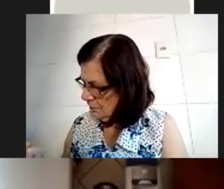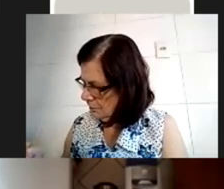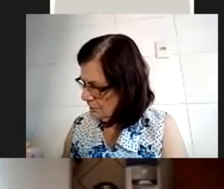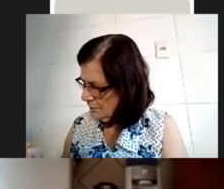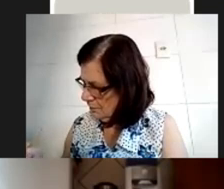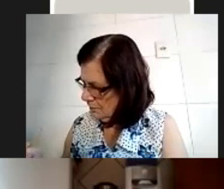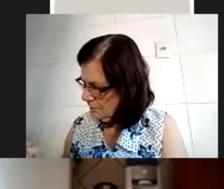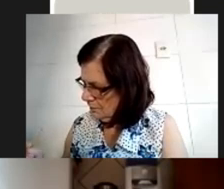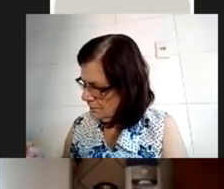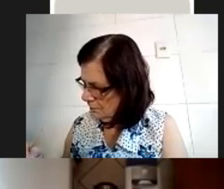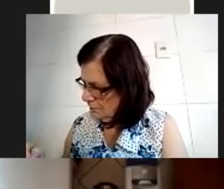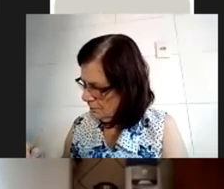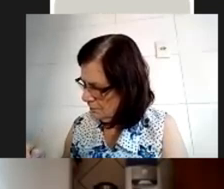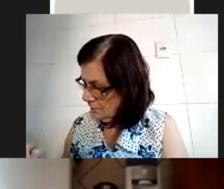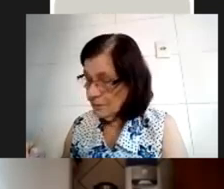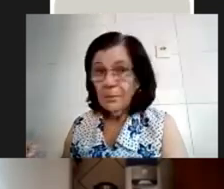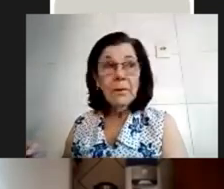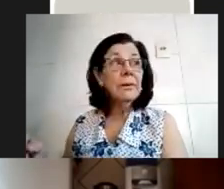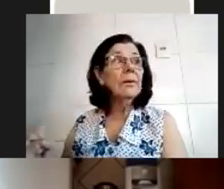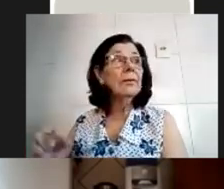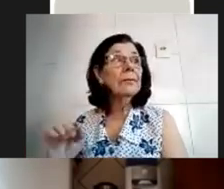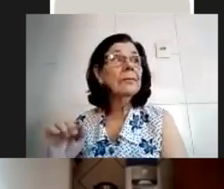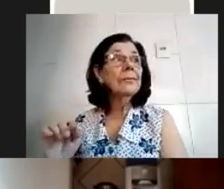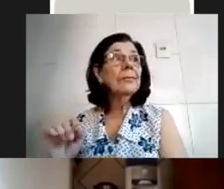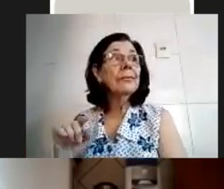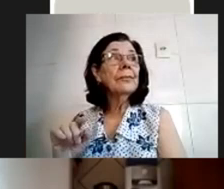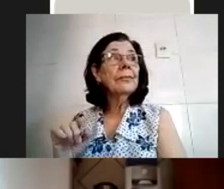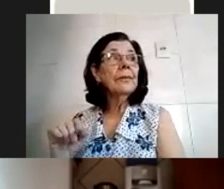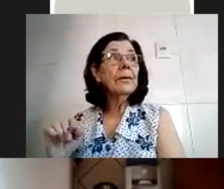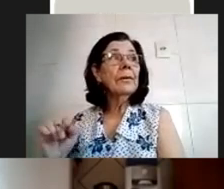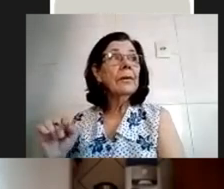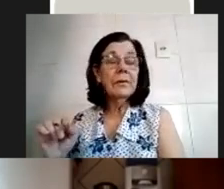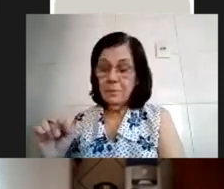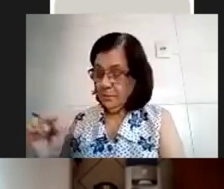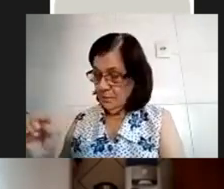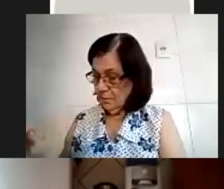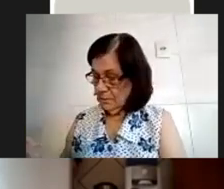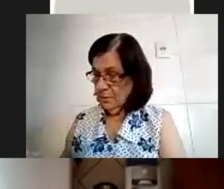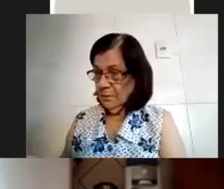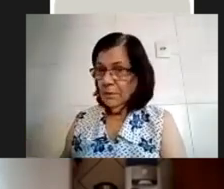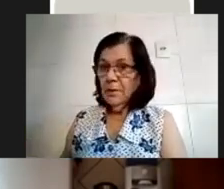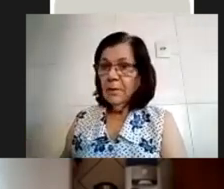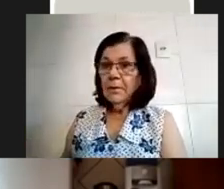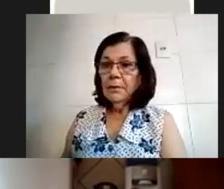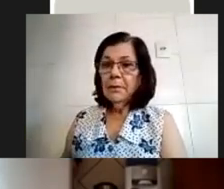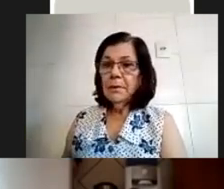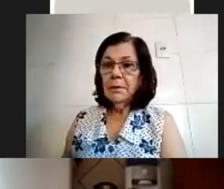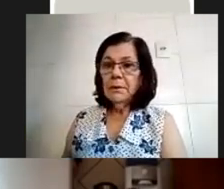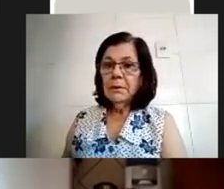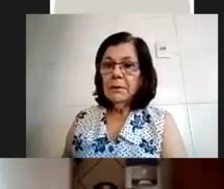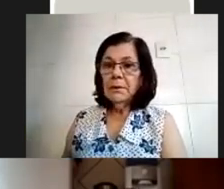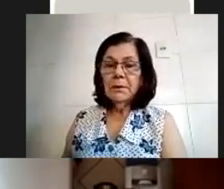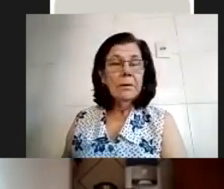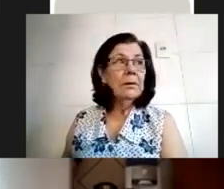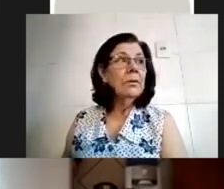tem câncer, né? Como a gente sabe que o câncer é provocado por uma coisa emocional. A gente fazendo essa